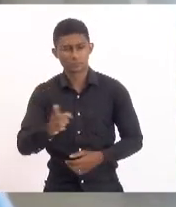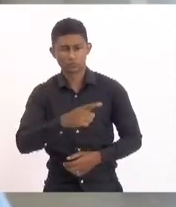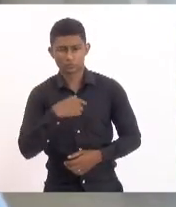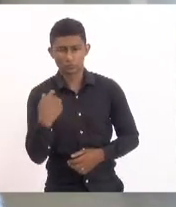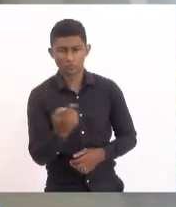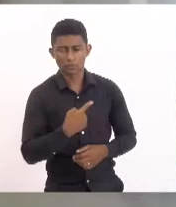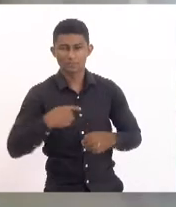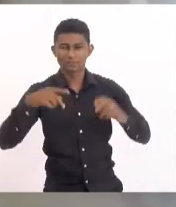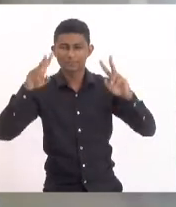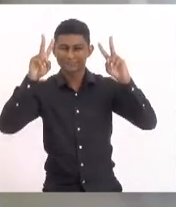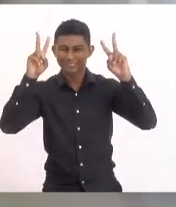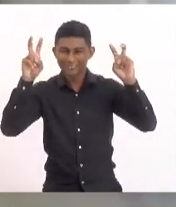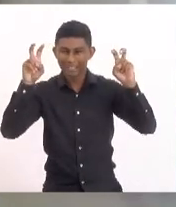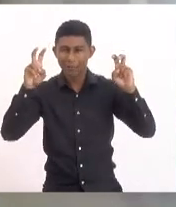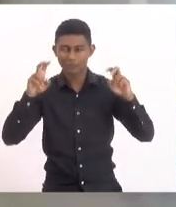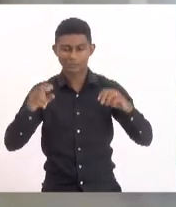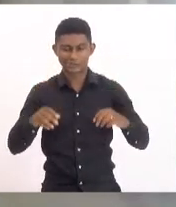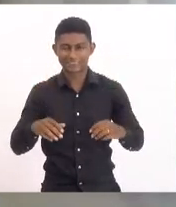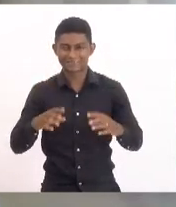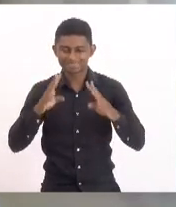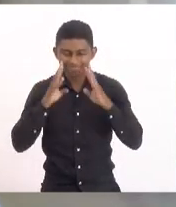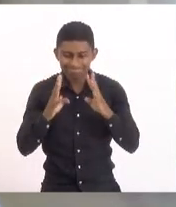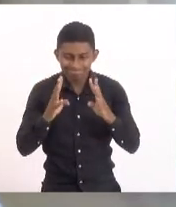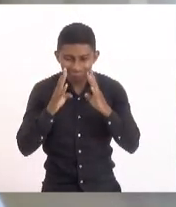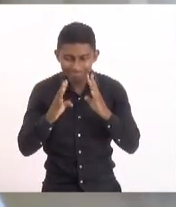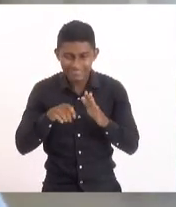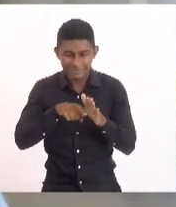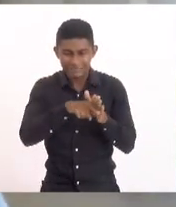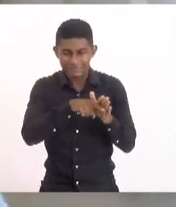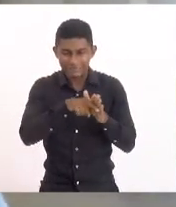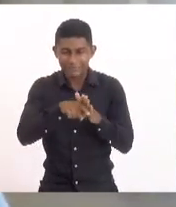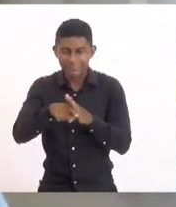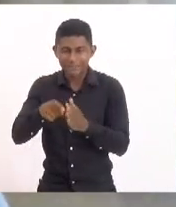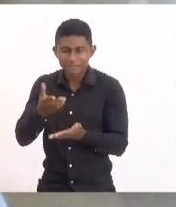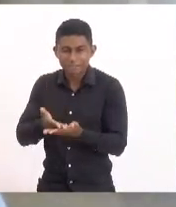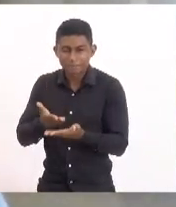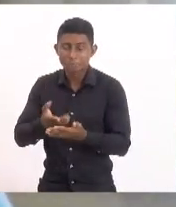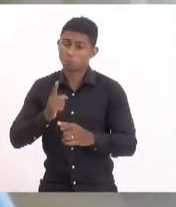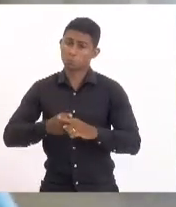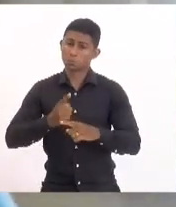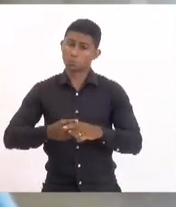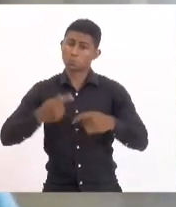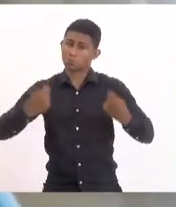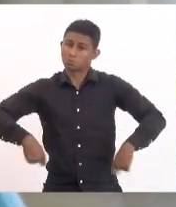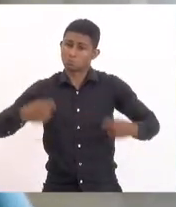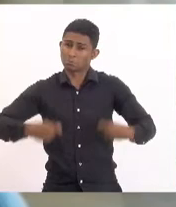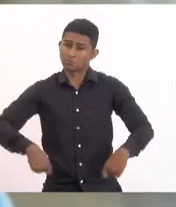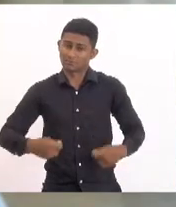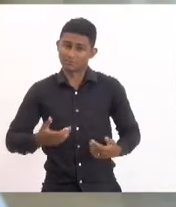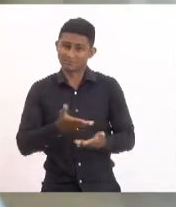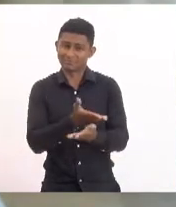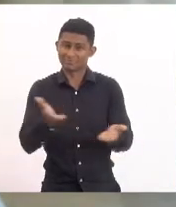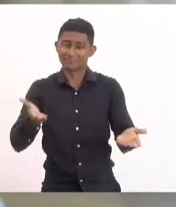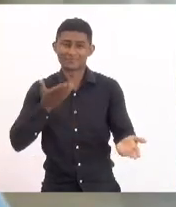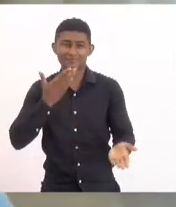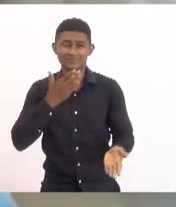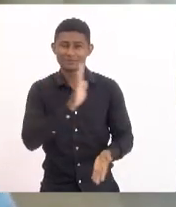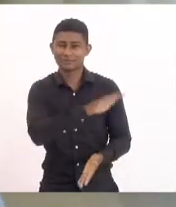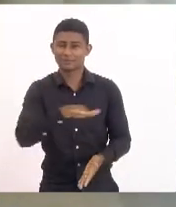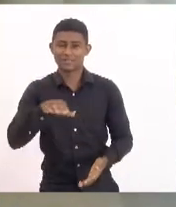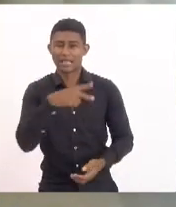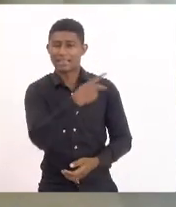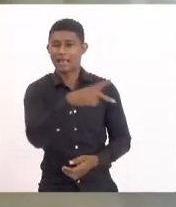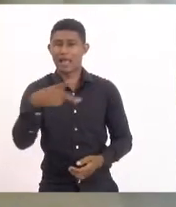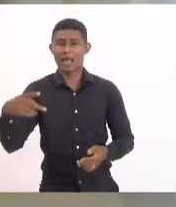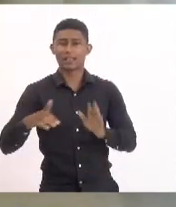sobre ele, diante da importância de se pensar a garantia do direito à educação nesse cenário de pandemia. E dentre os deputados e deputadas